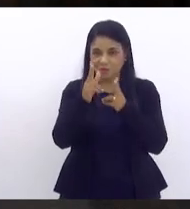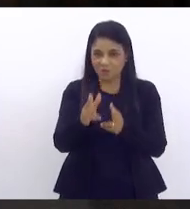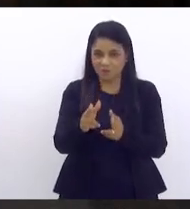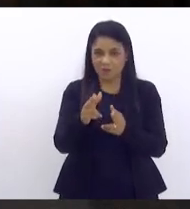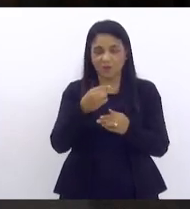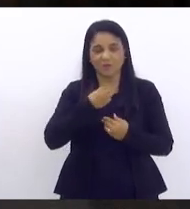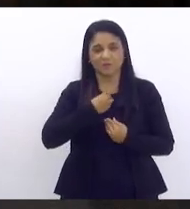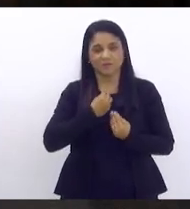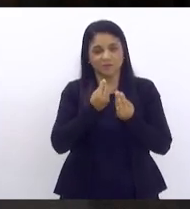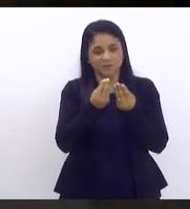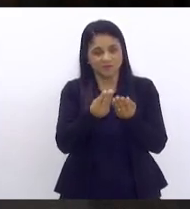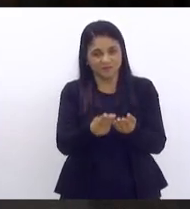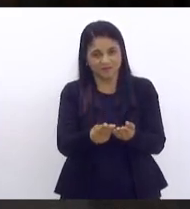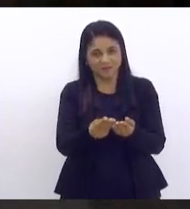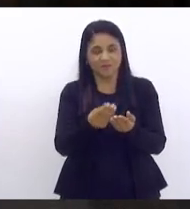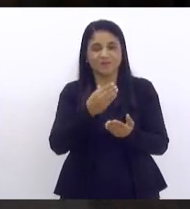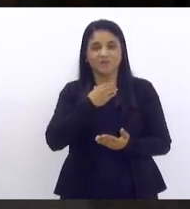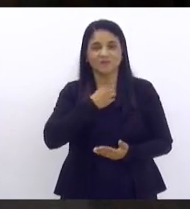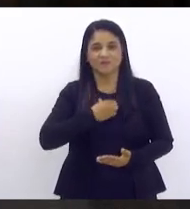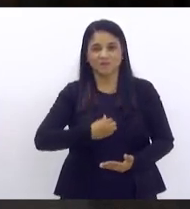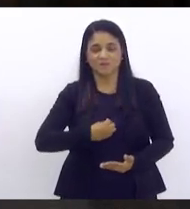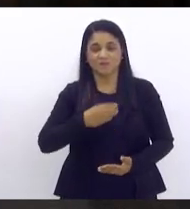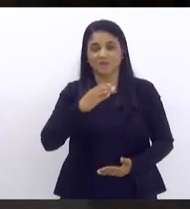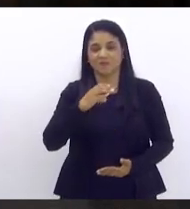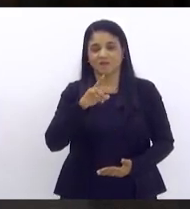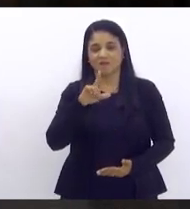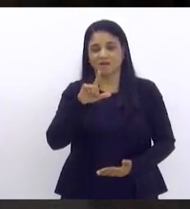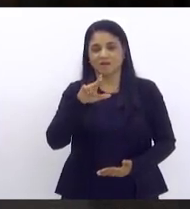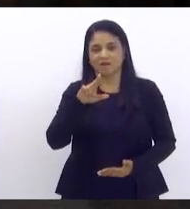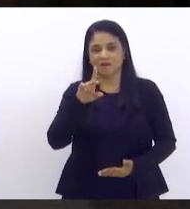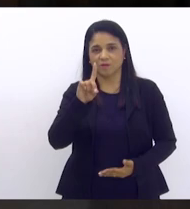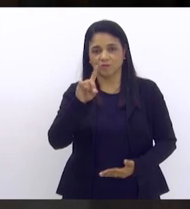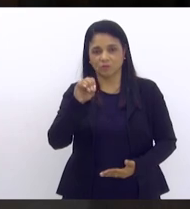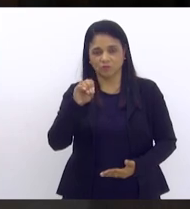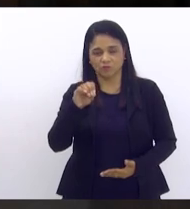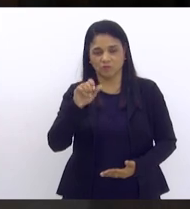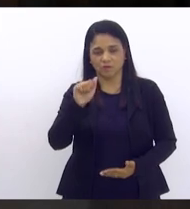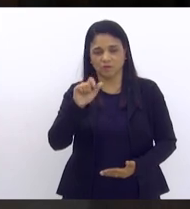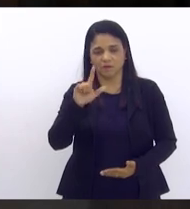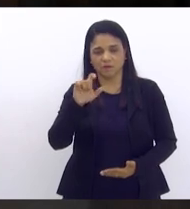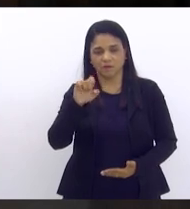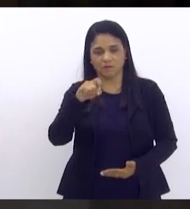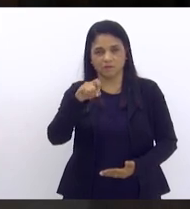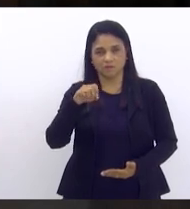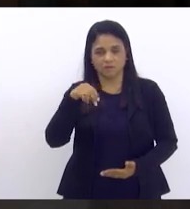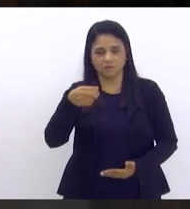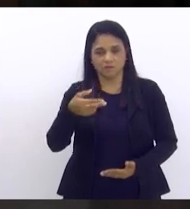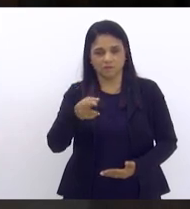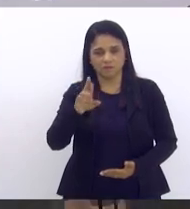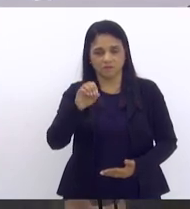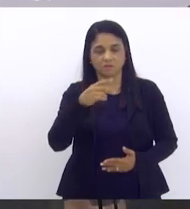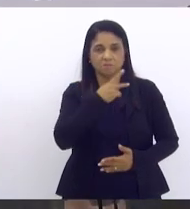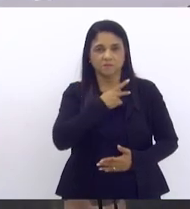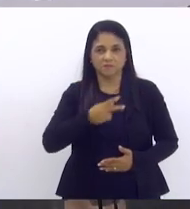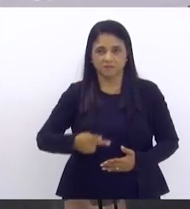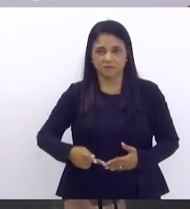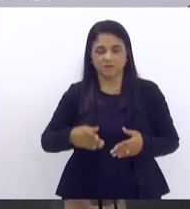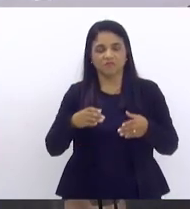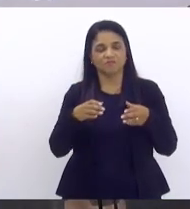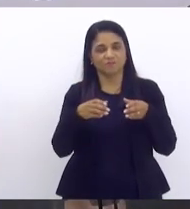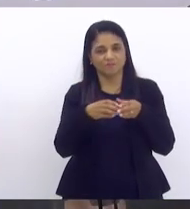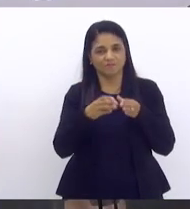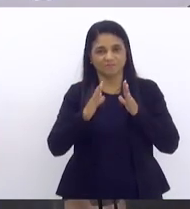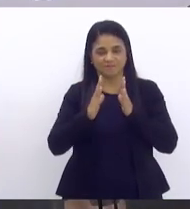entrego para o Cláudio. O Cláudio Alexandre Silva da Costa, nosso presidente do Conselho Estadual da Renovação Carismática